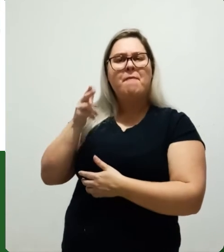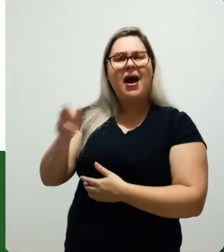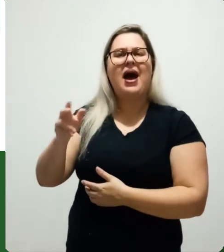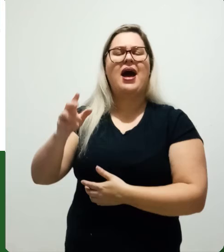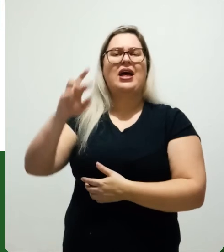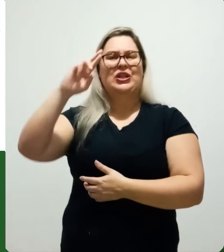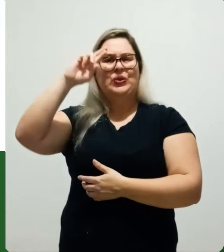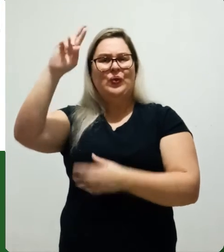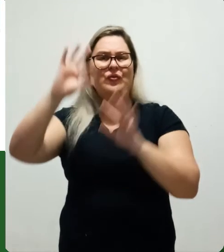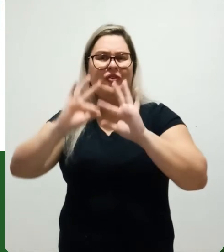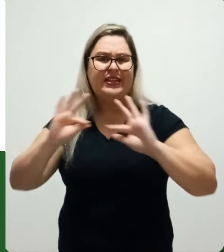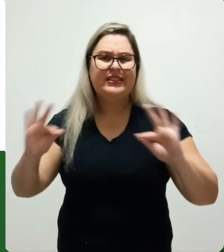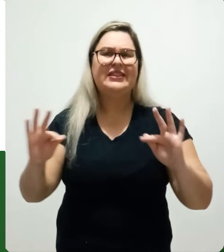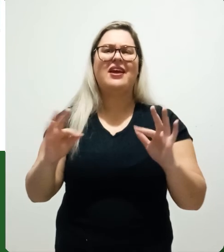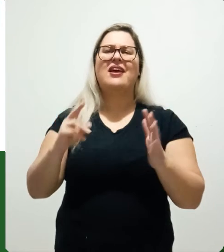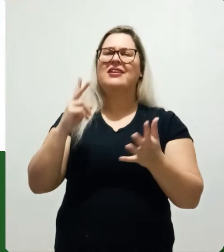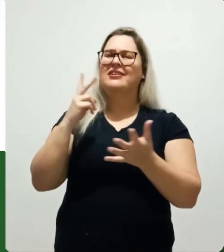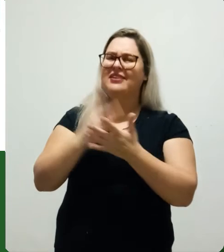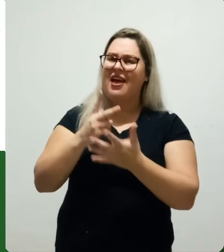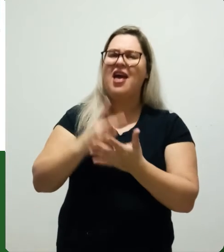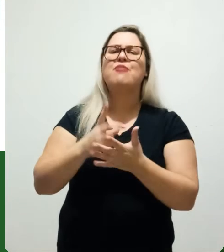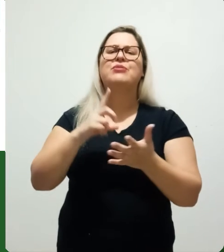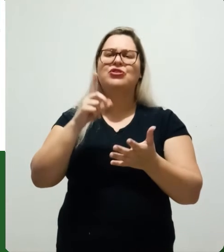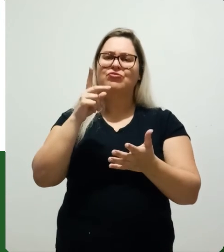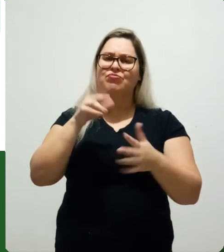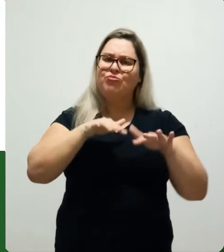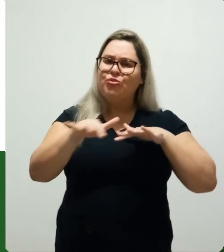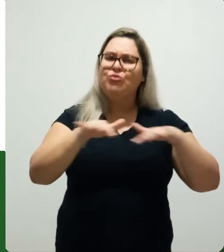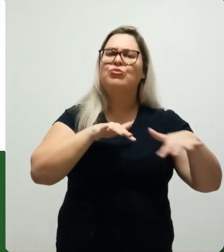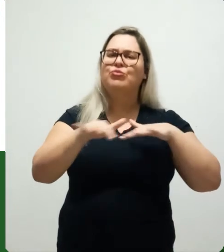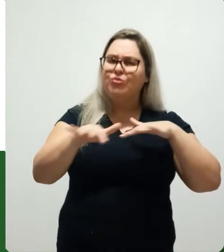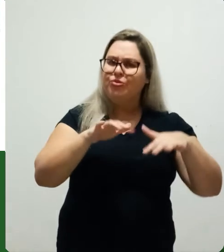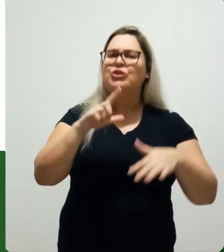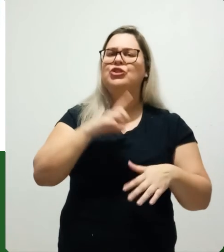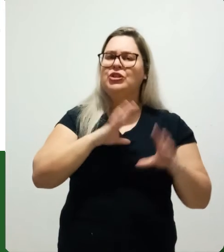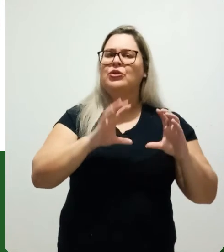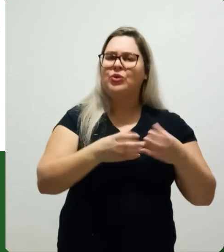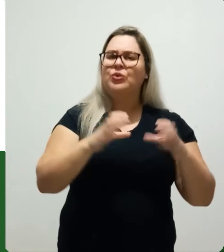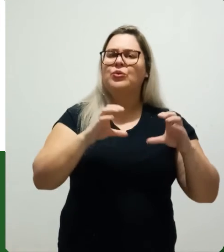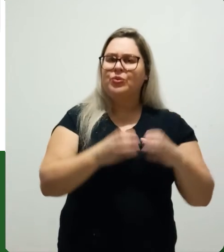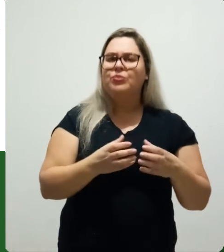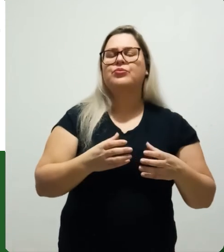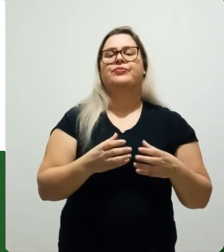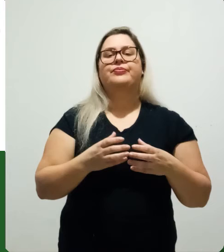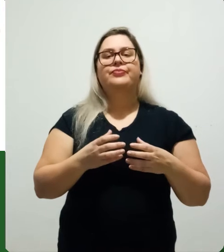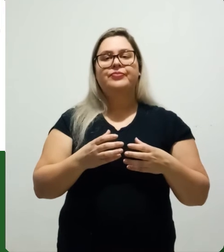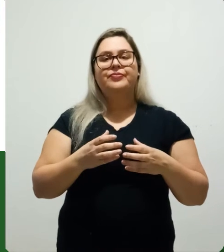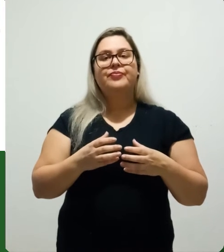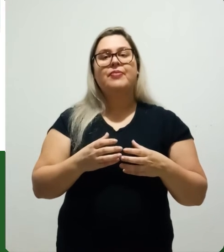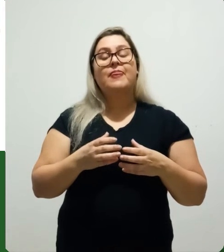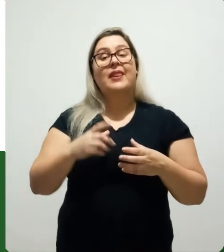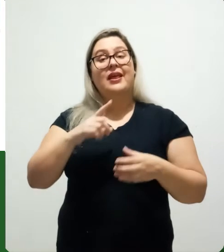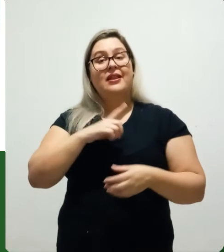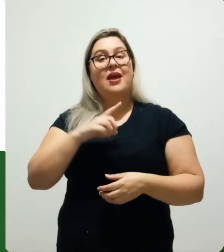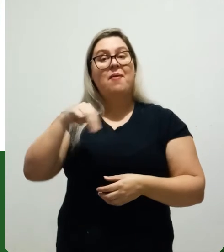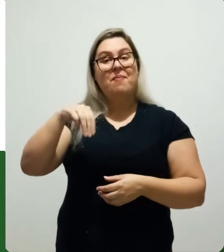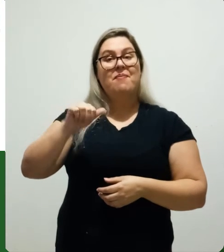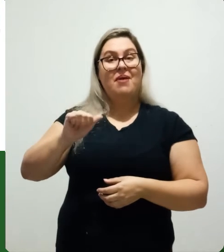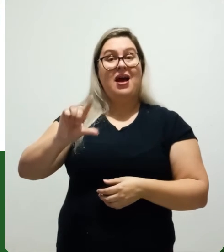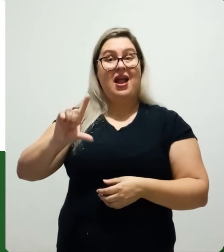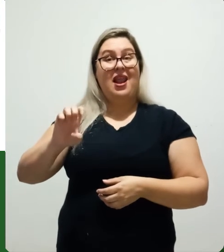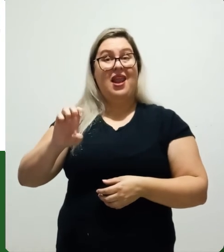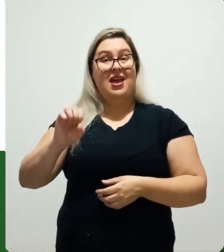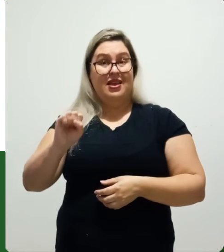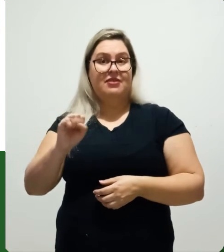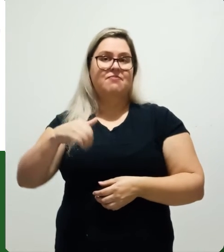fazendeiros, de tentativas de derrubar, e aí sempre tinha uma tentativa de organizar, sendo que os grupos Hausás e